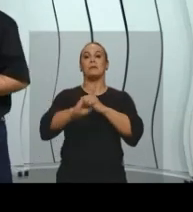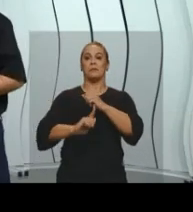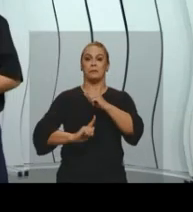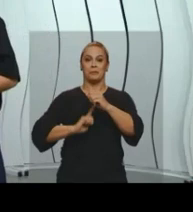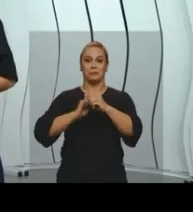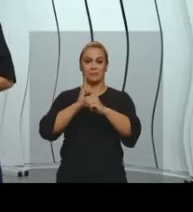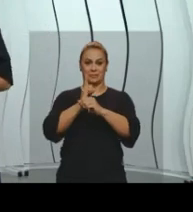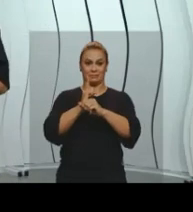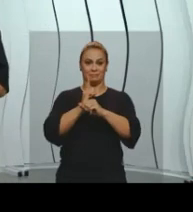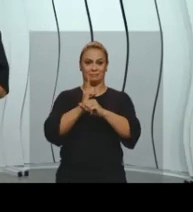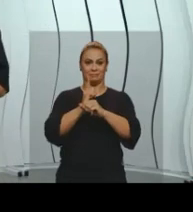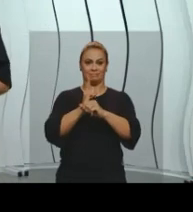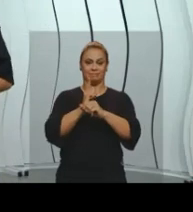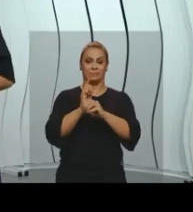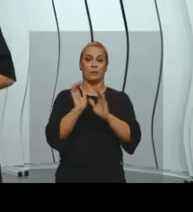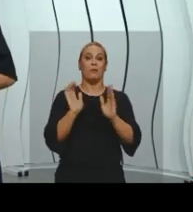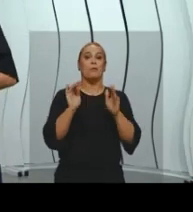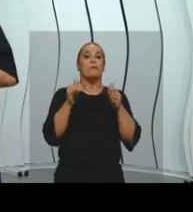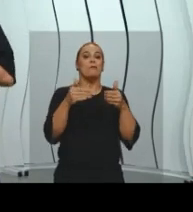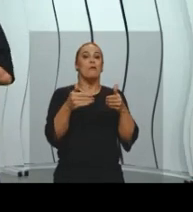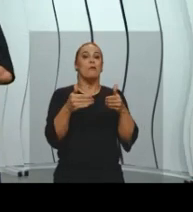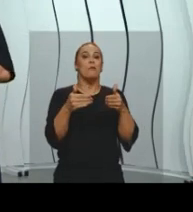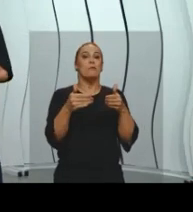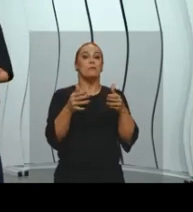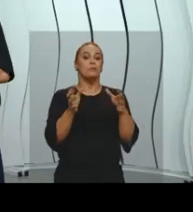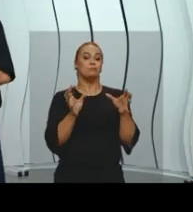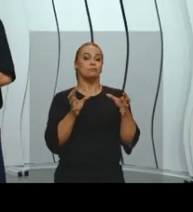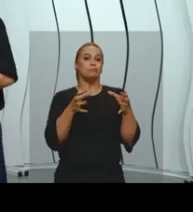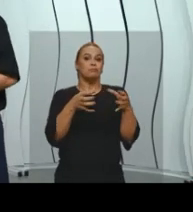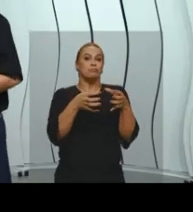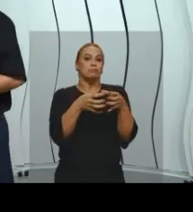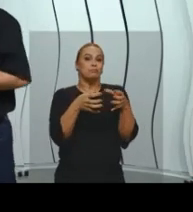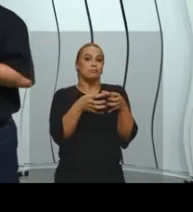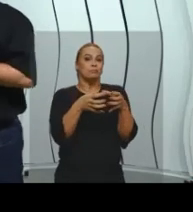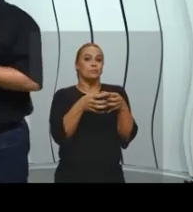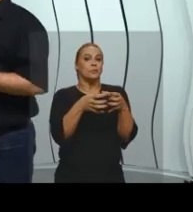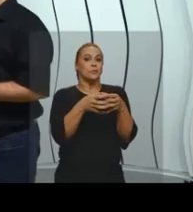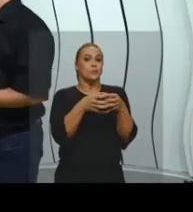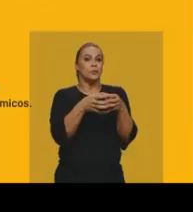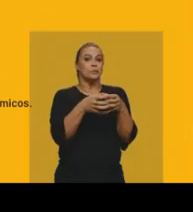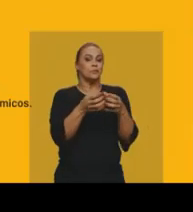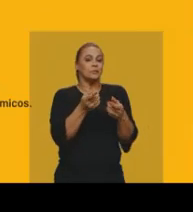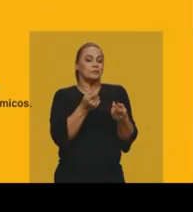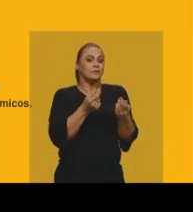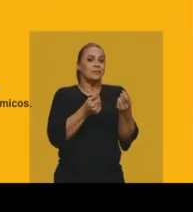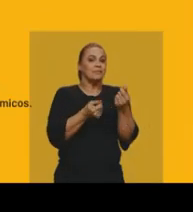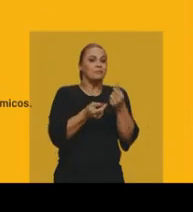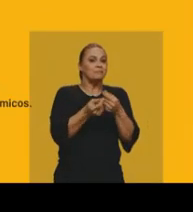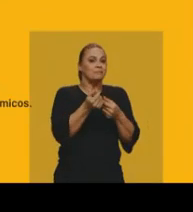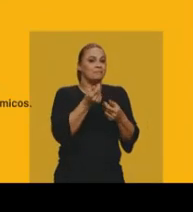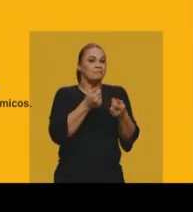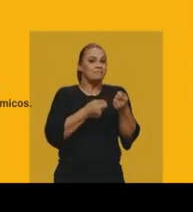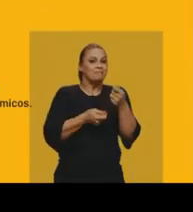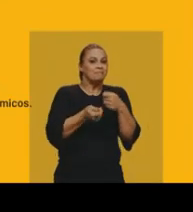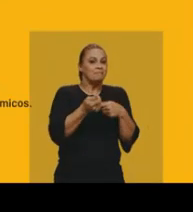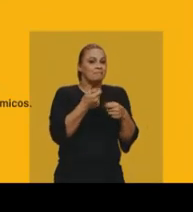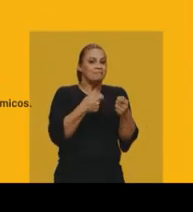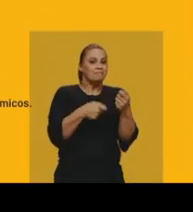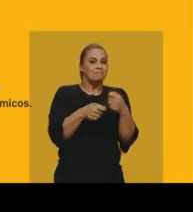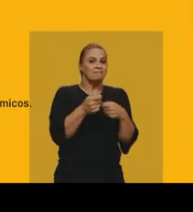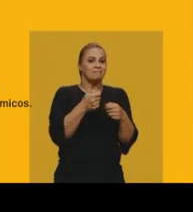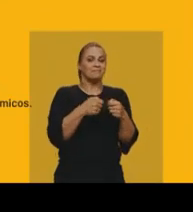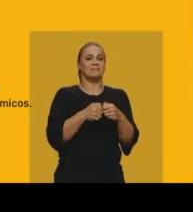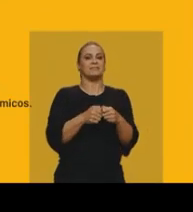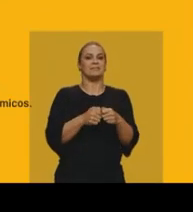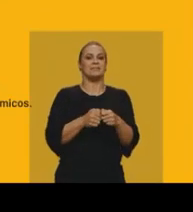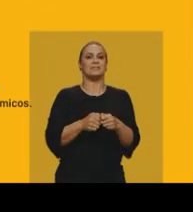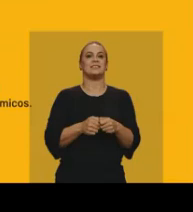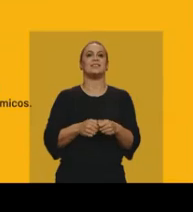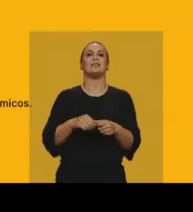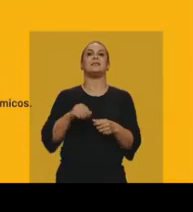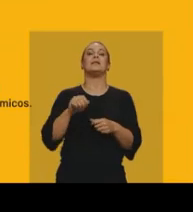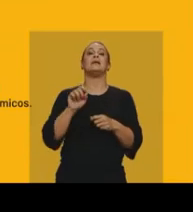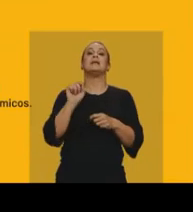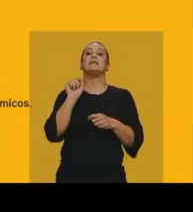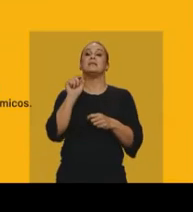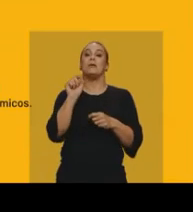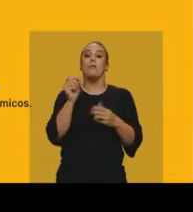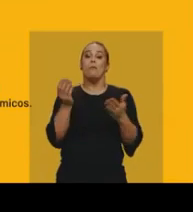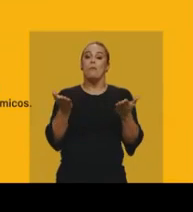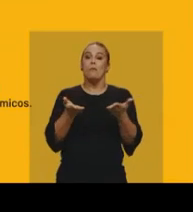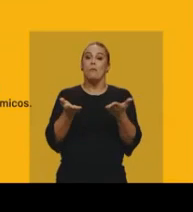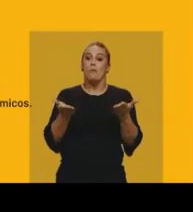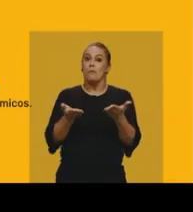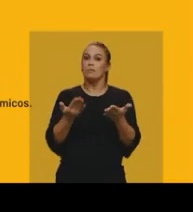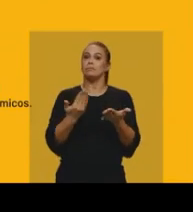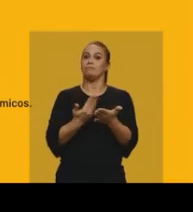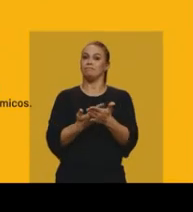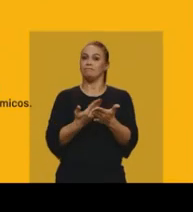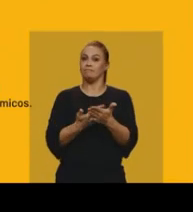econômicos, tá? Nossos blocos econômicos, não, os blocos econômicos, né? Na nossa aula atual de hoje, nós vamos buscar consolidar os nossos